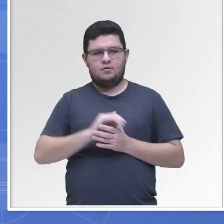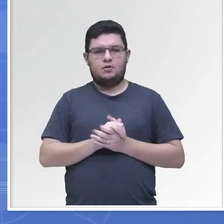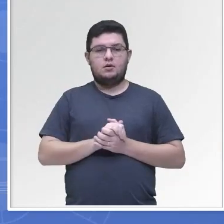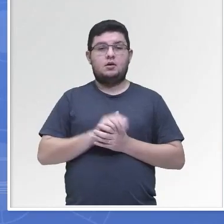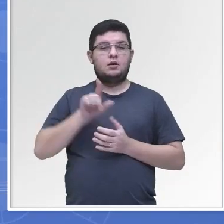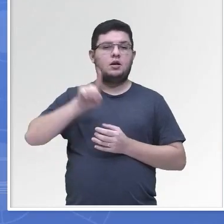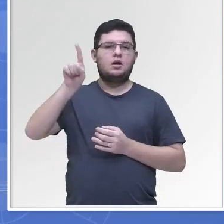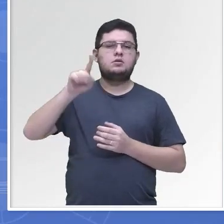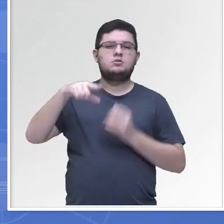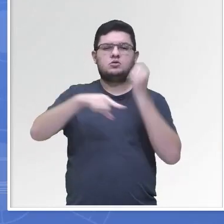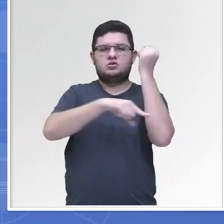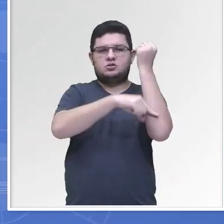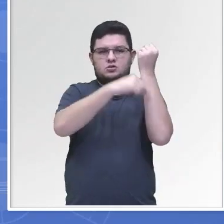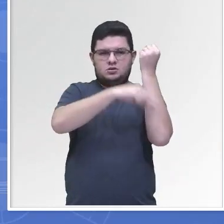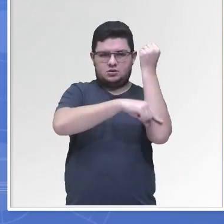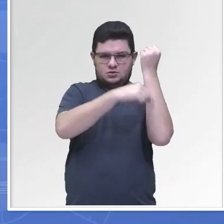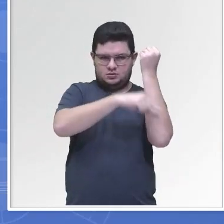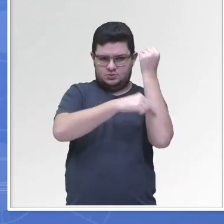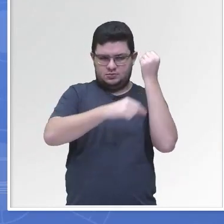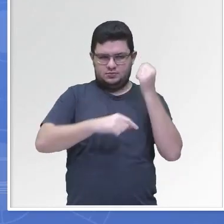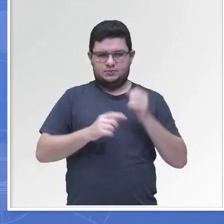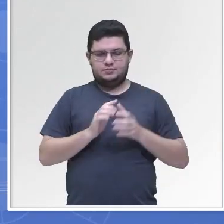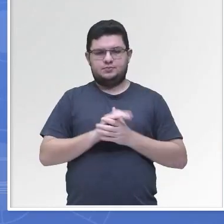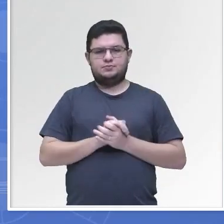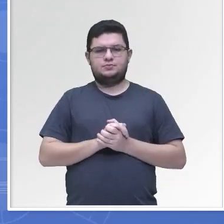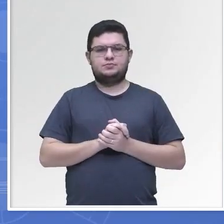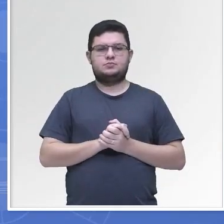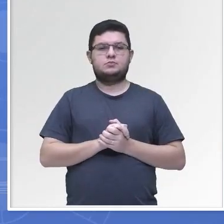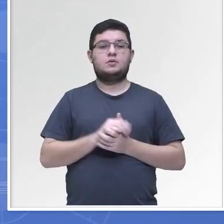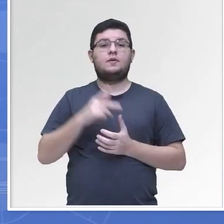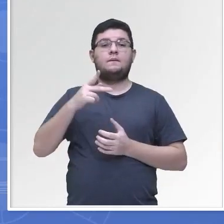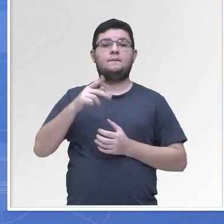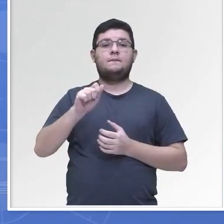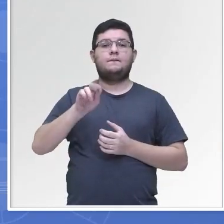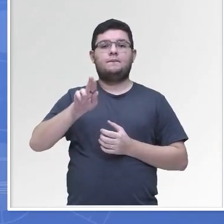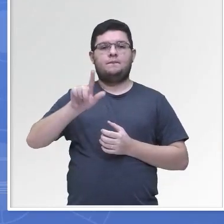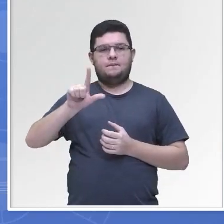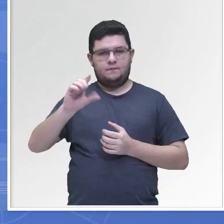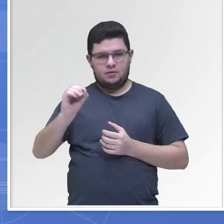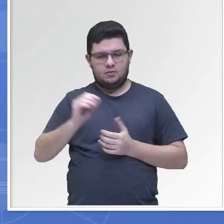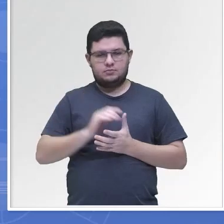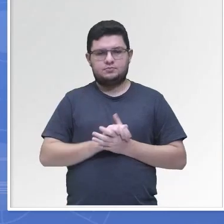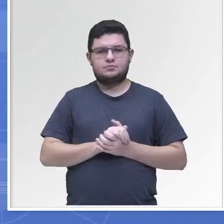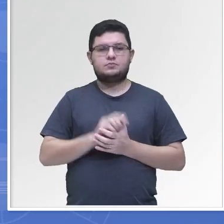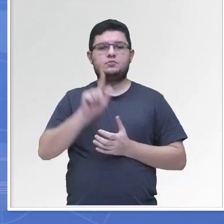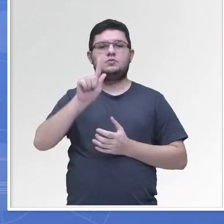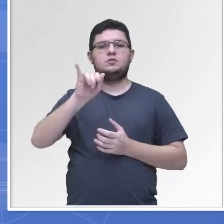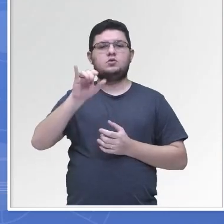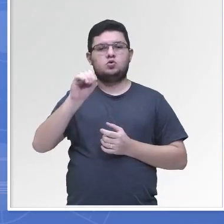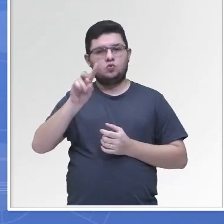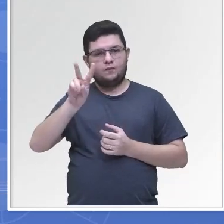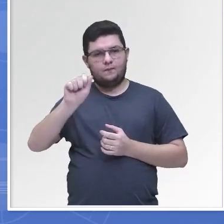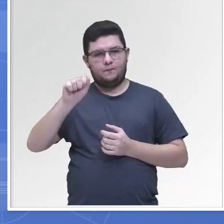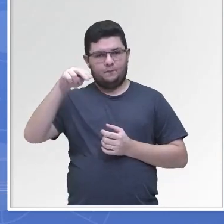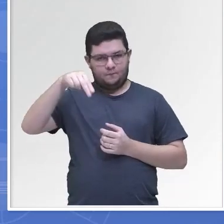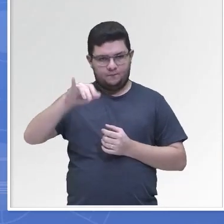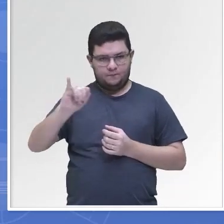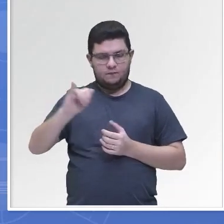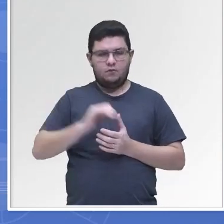Iranduba, bem-vinda. Paulo... Temos também CPM5 com Giovanni. Então, a gente